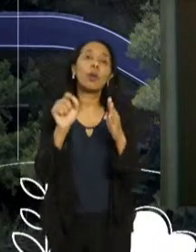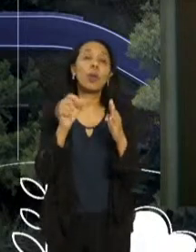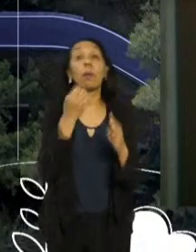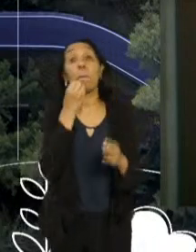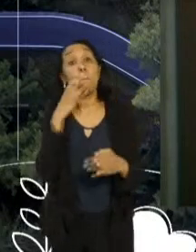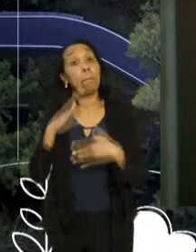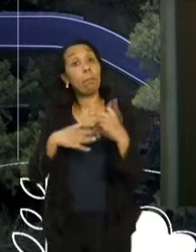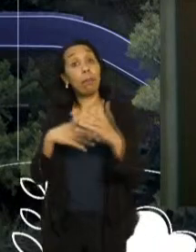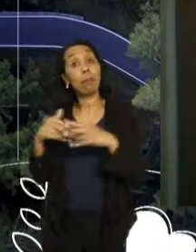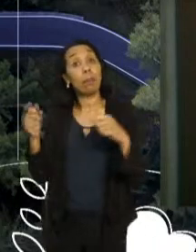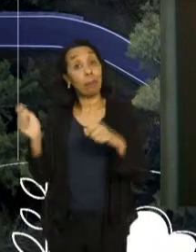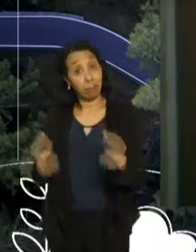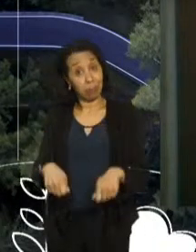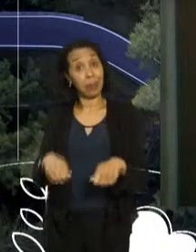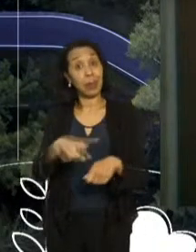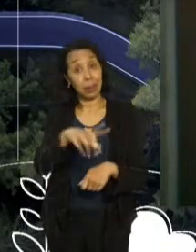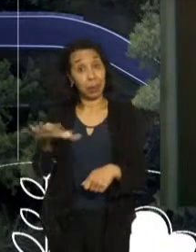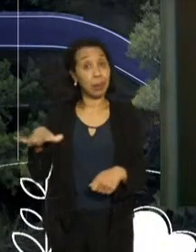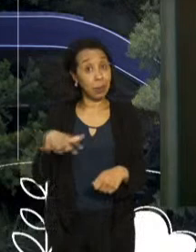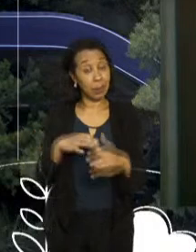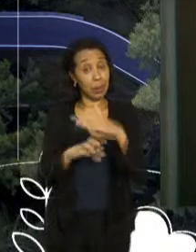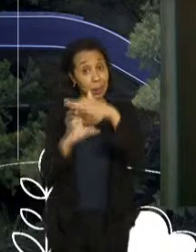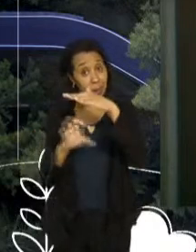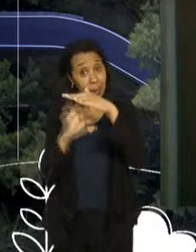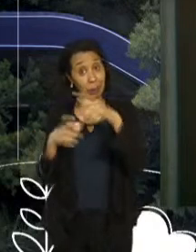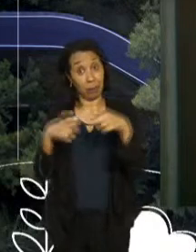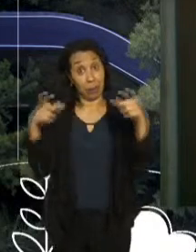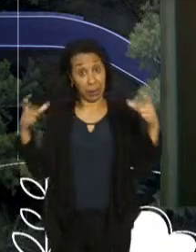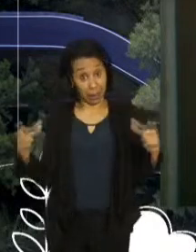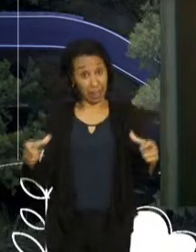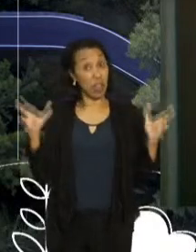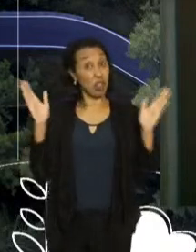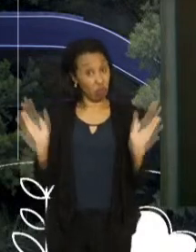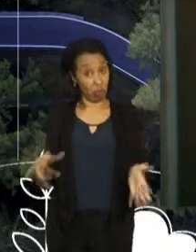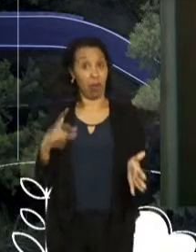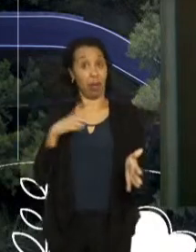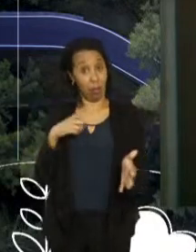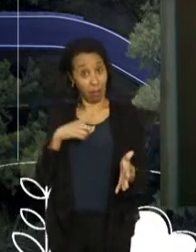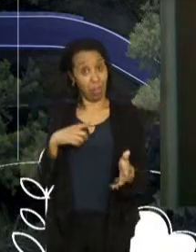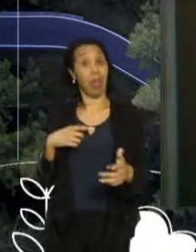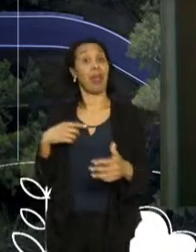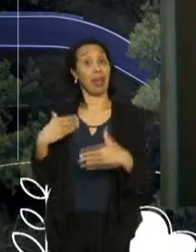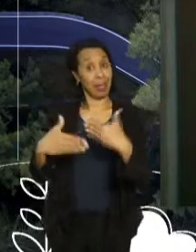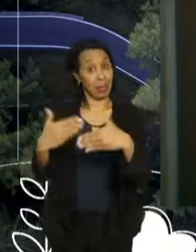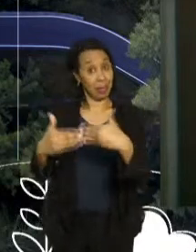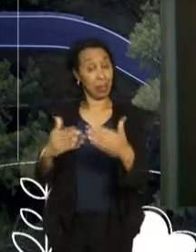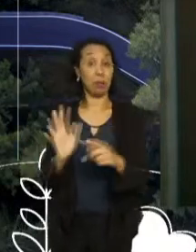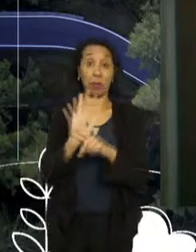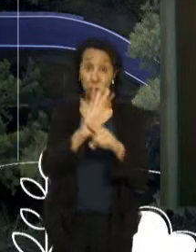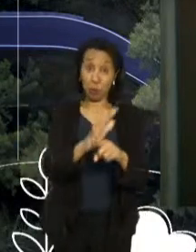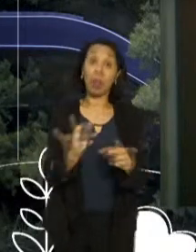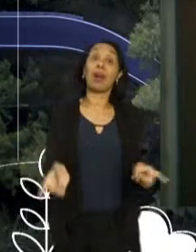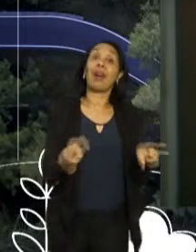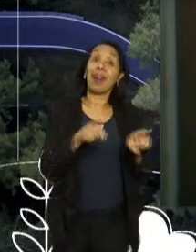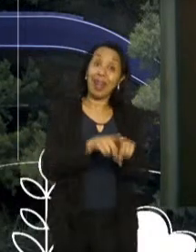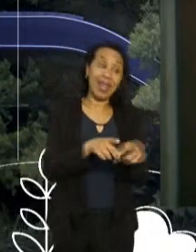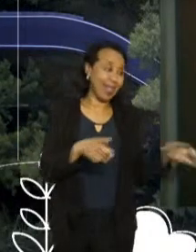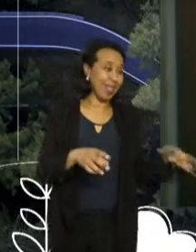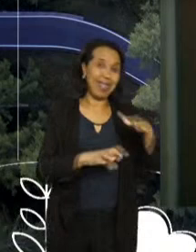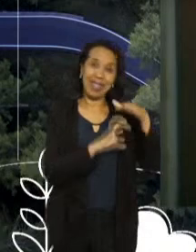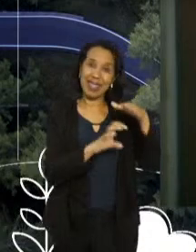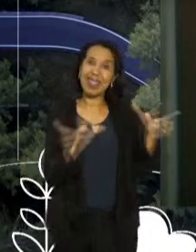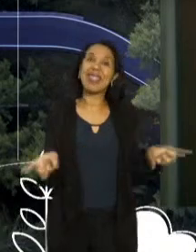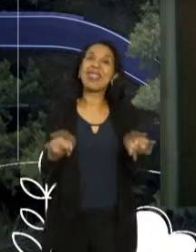boas práticas, em que as grandes empresas que já têm ações podem contribuir com empresas. Eu convido vocês